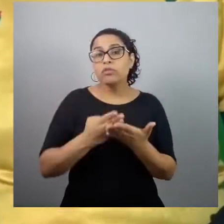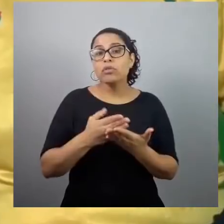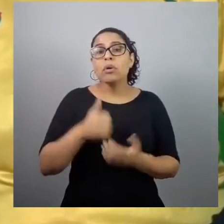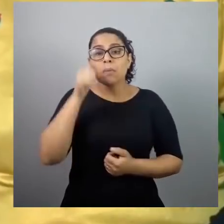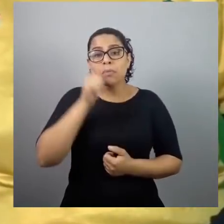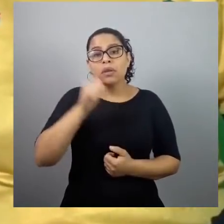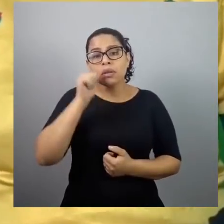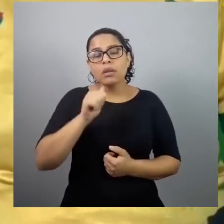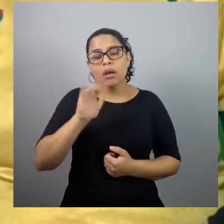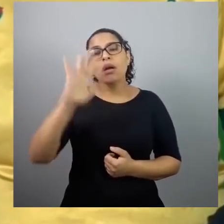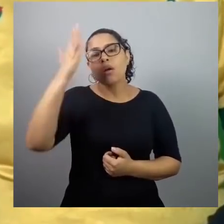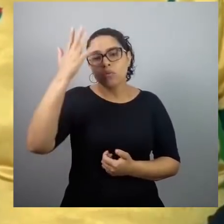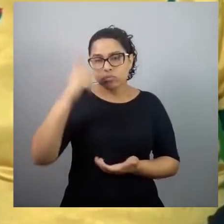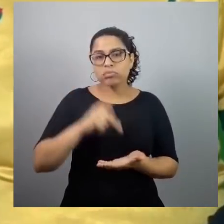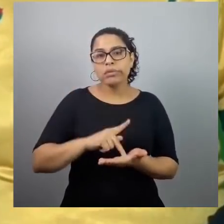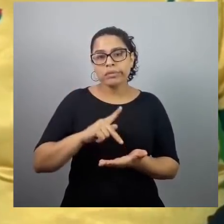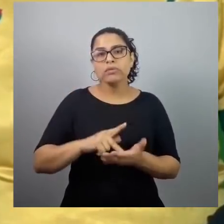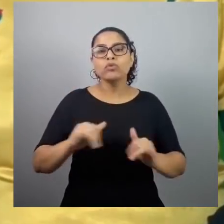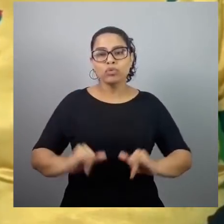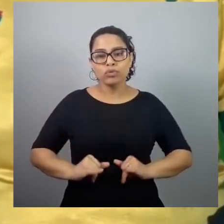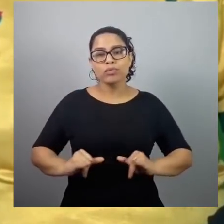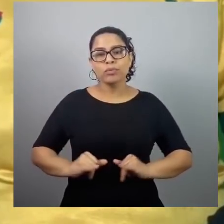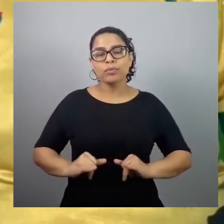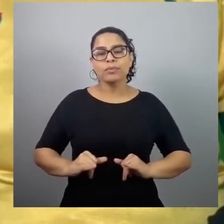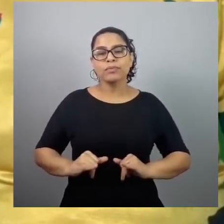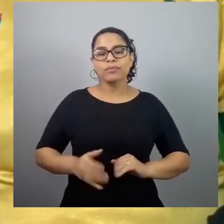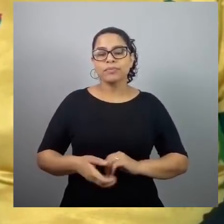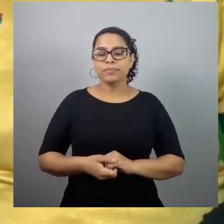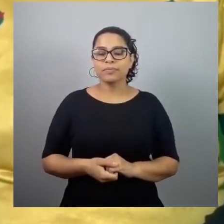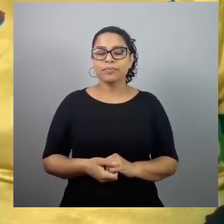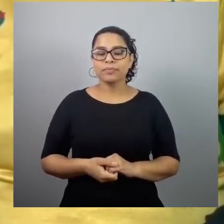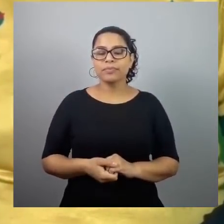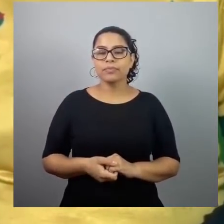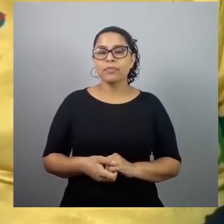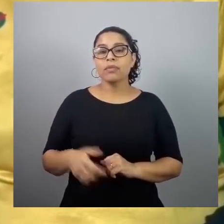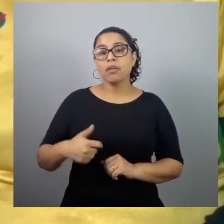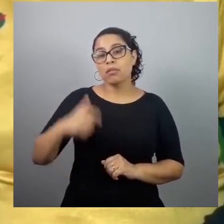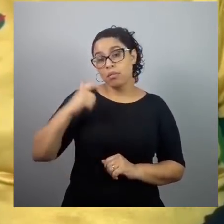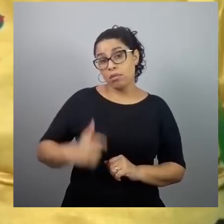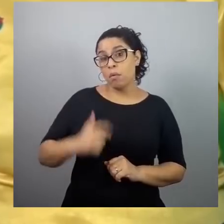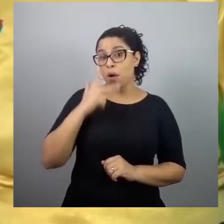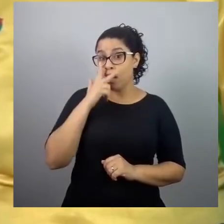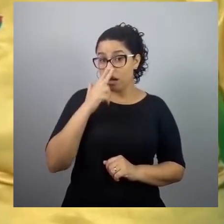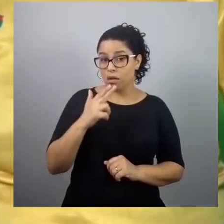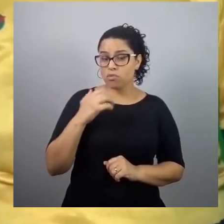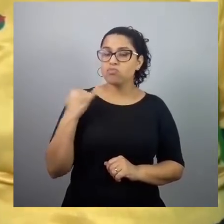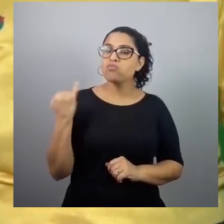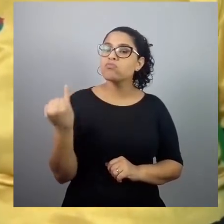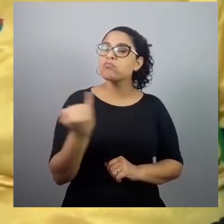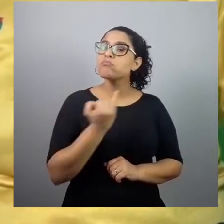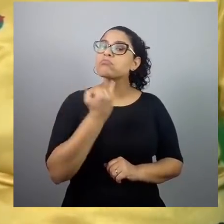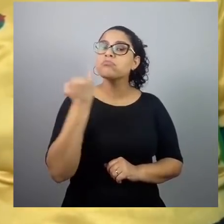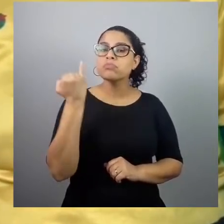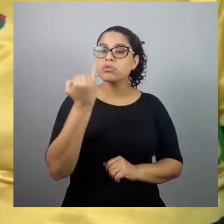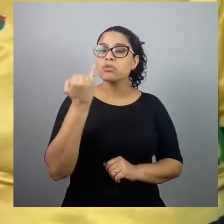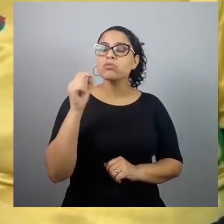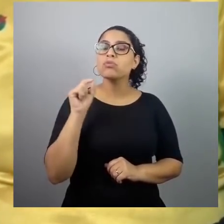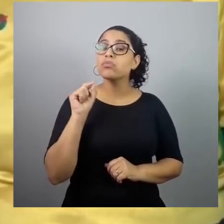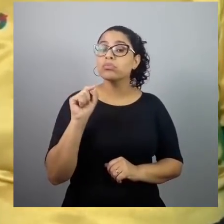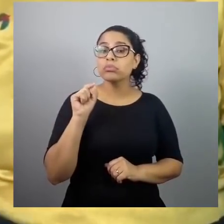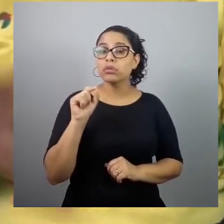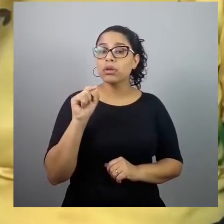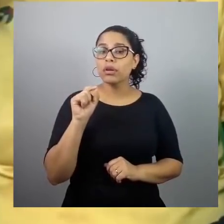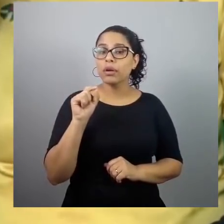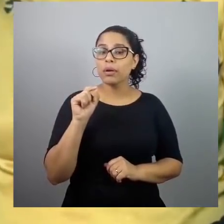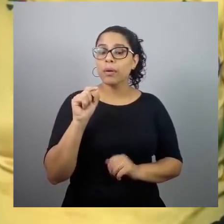meninas ainda passam por isso referente ao futebol. Sim, eu acho que é importante, né?